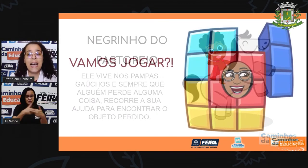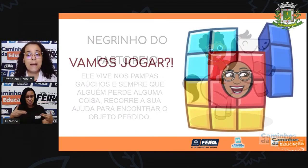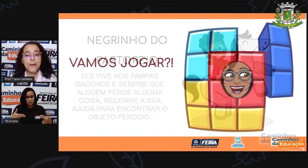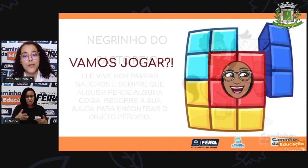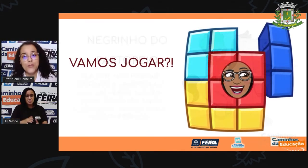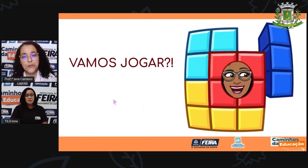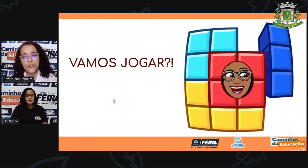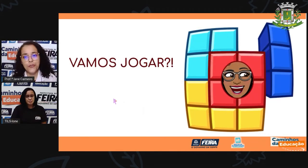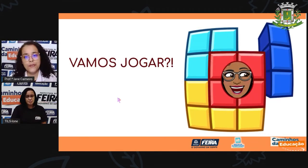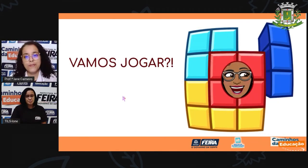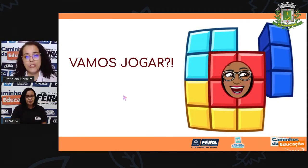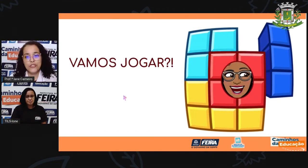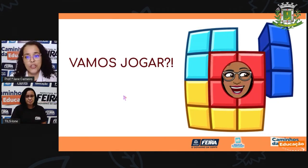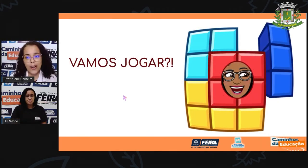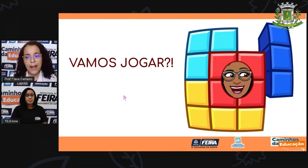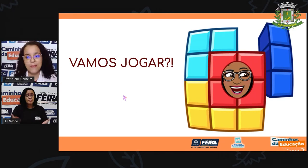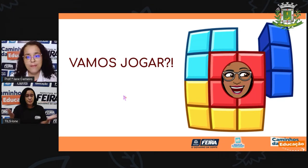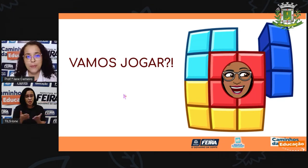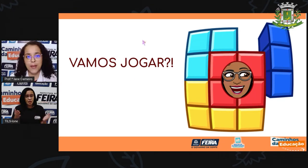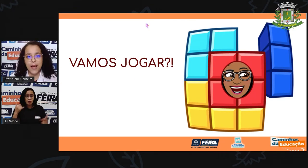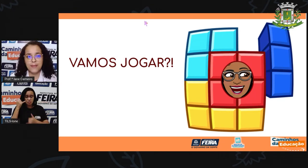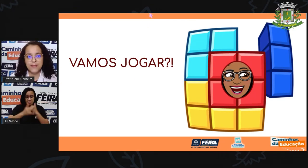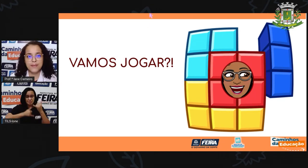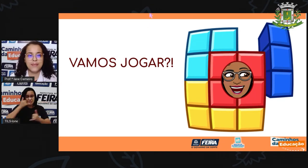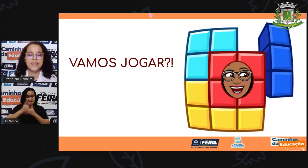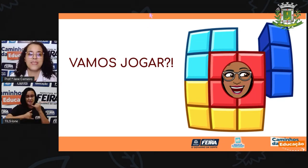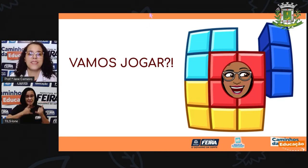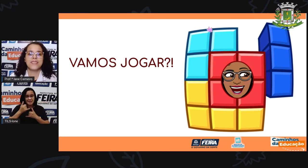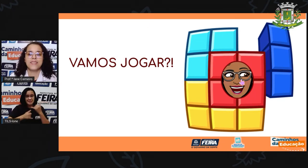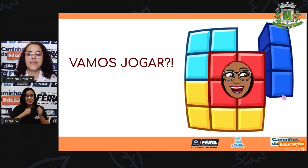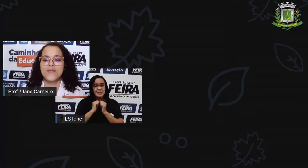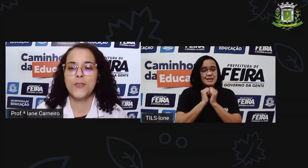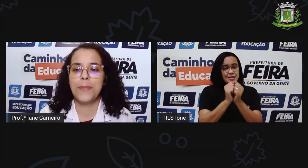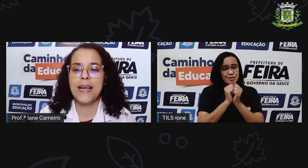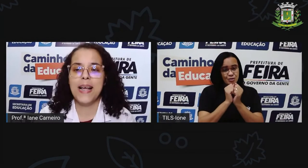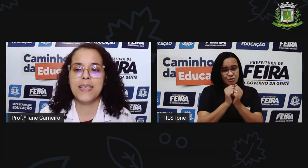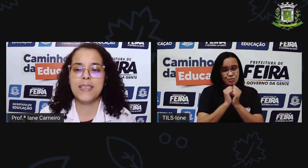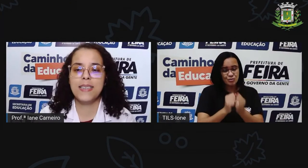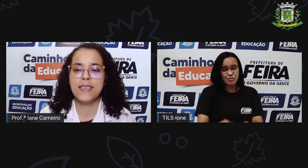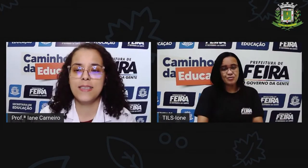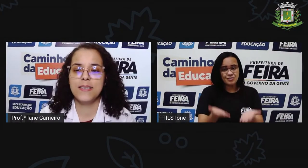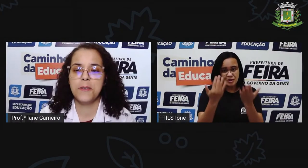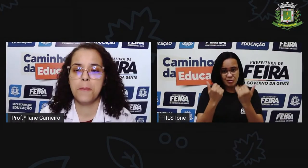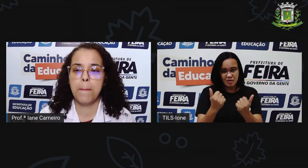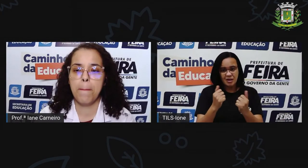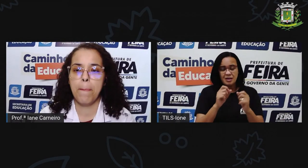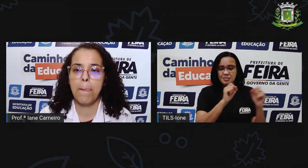Aí a Pró trouxe um jogo pra gente jogar. Vamos lá? Vou parar aqui.